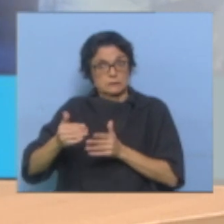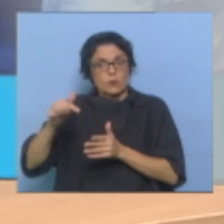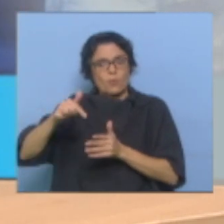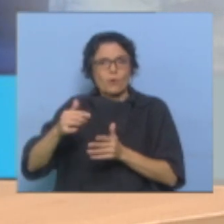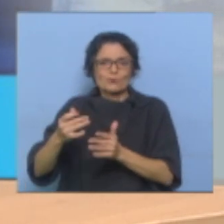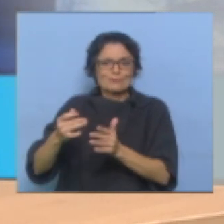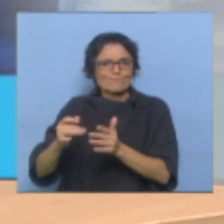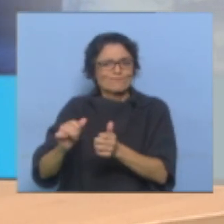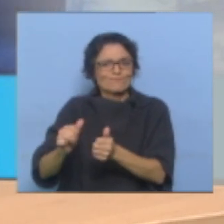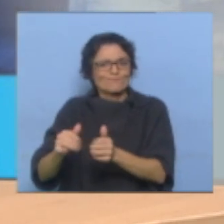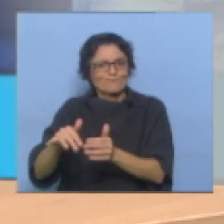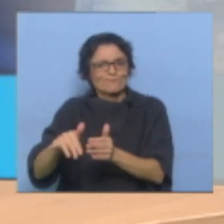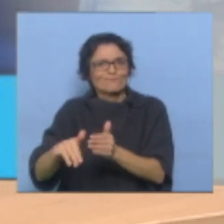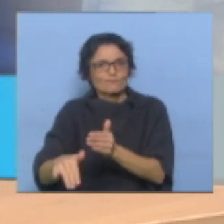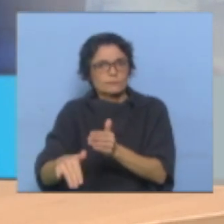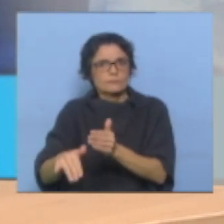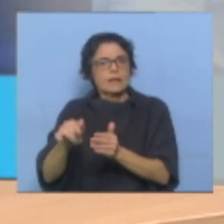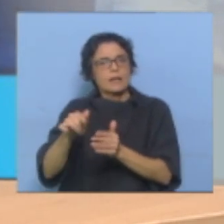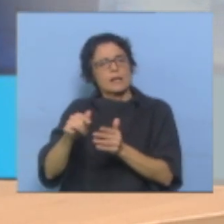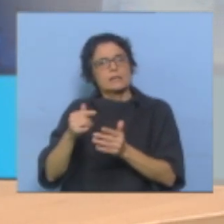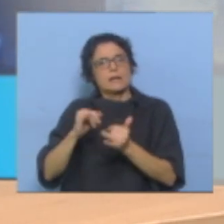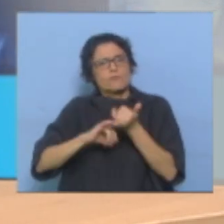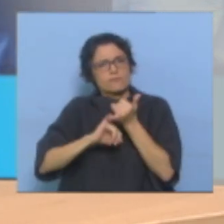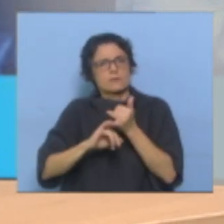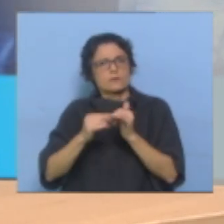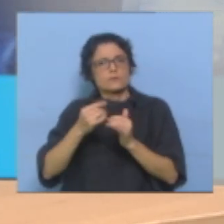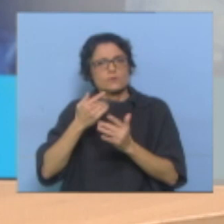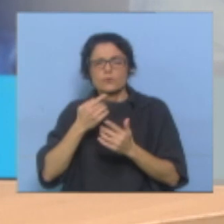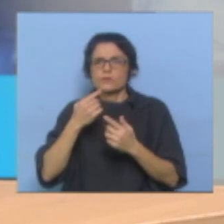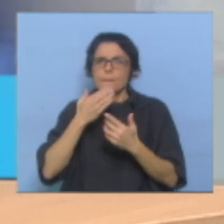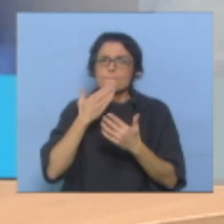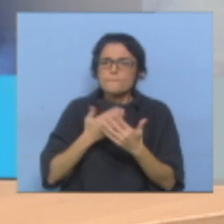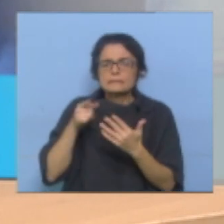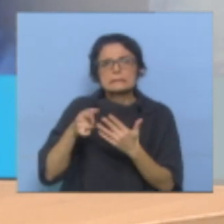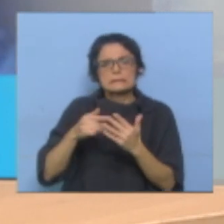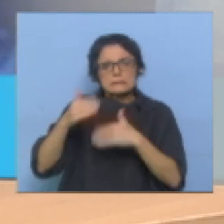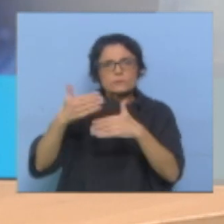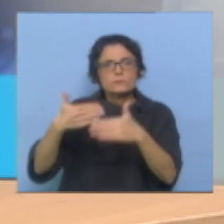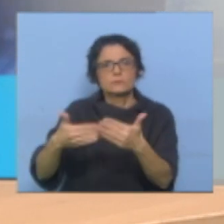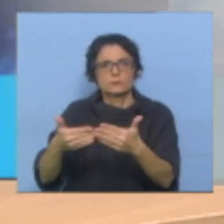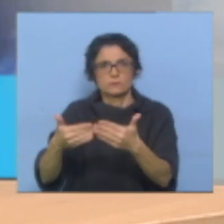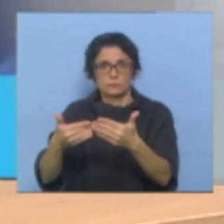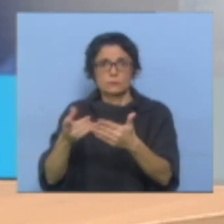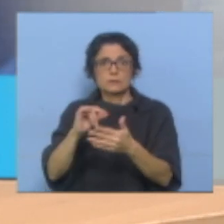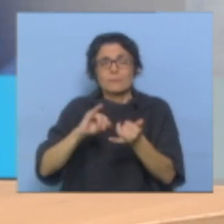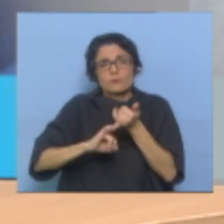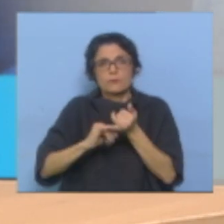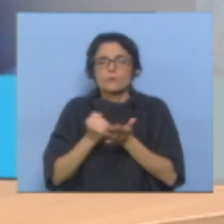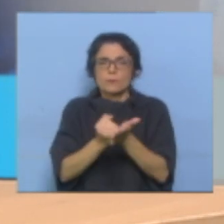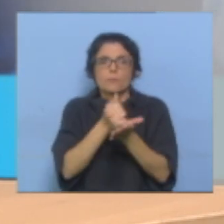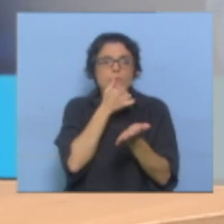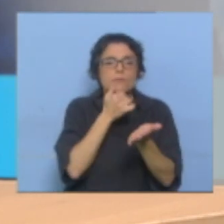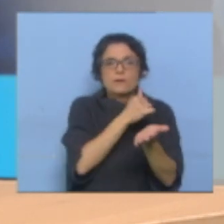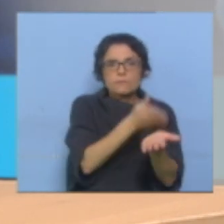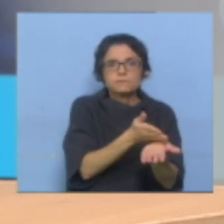apelos, tanto de associações que acompanham presos como da Associação de Apoio à Vítima, para que funcione mais e